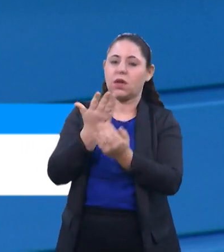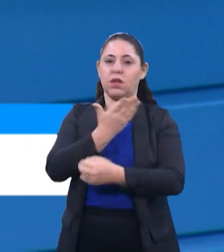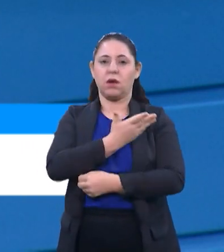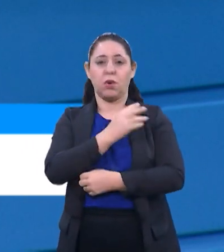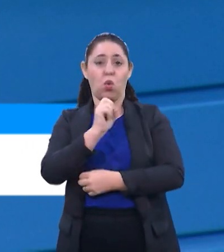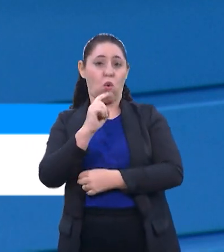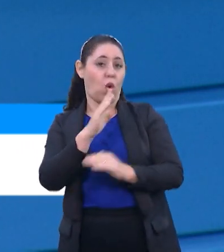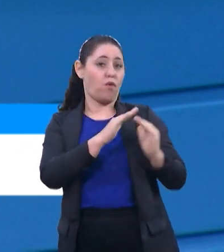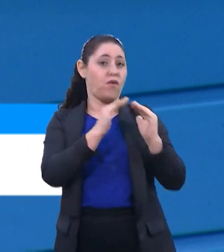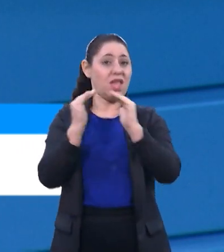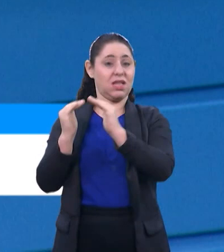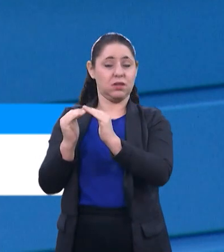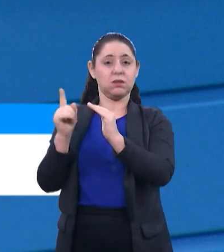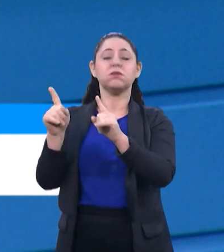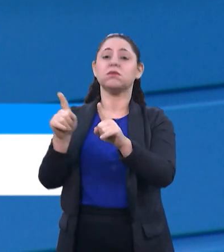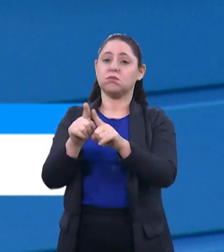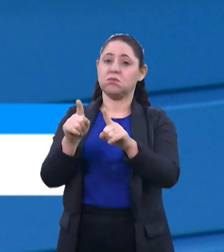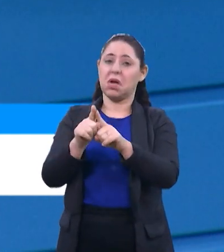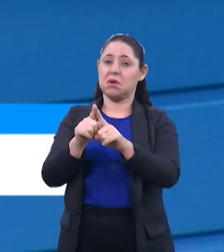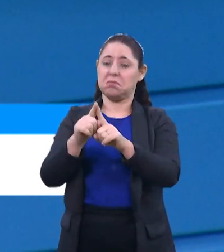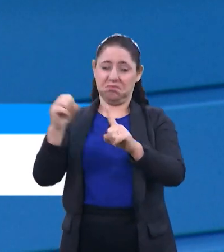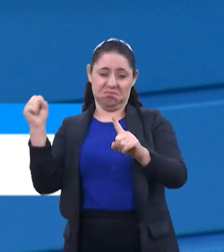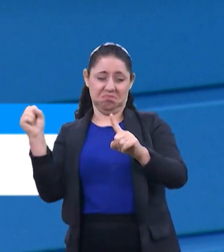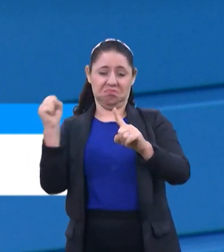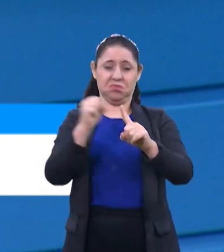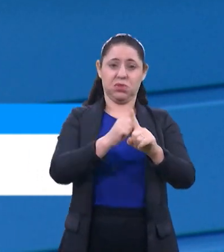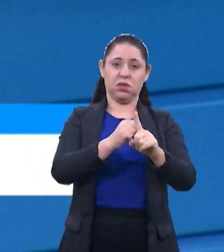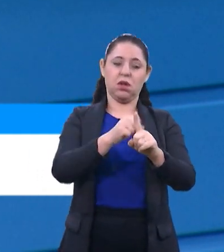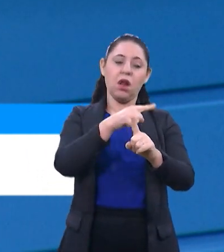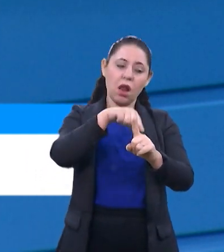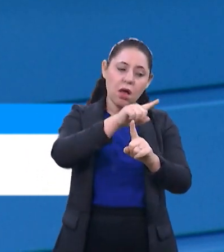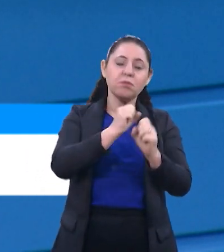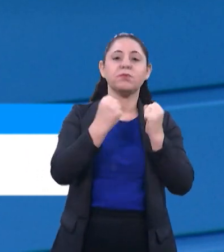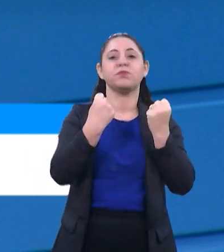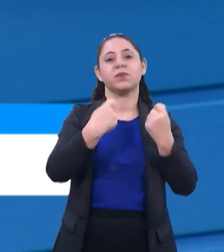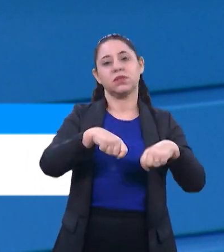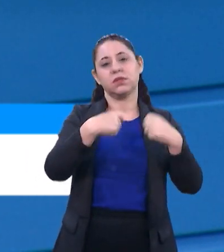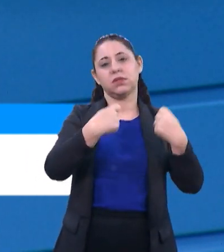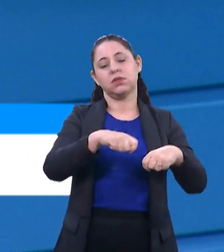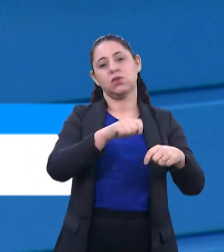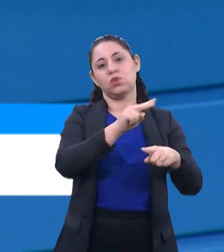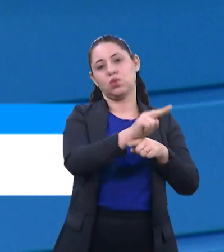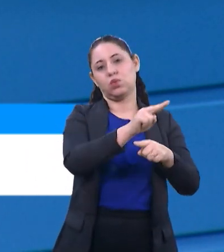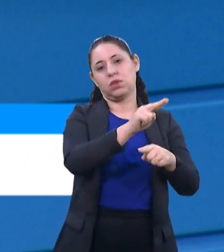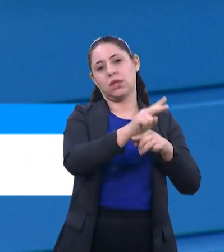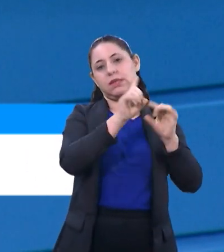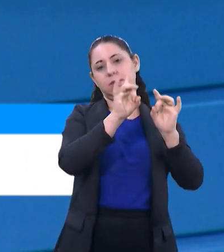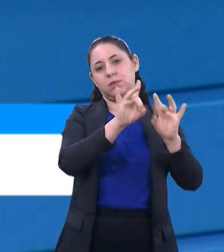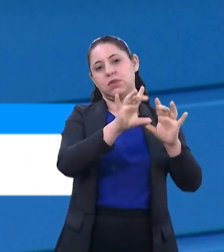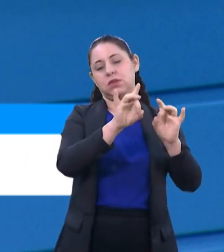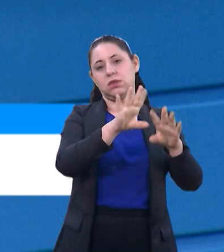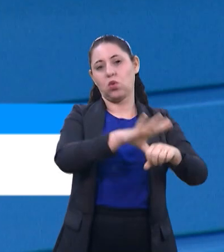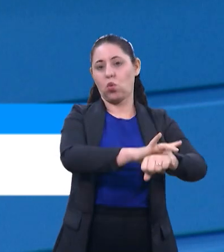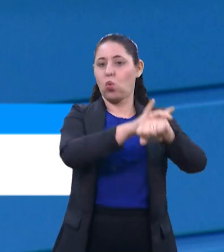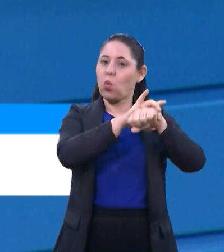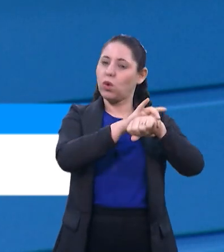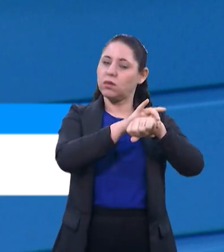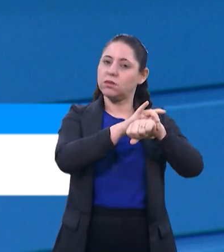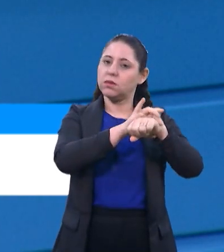desde familiares ou amigos ou vizinhos. Então, ele precisa ter todo um cuidado especial